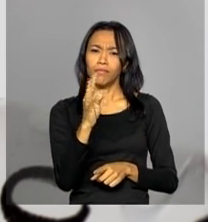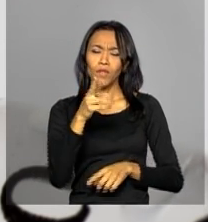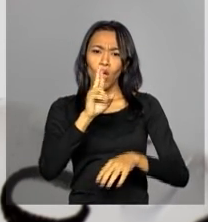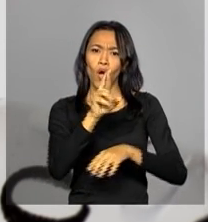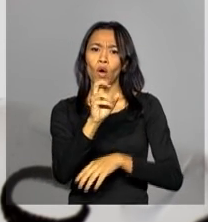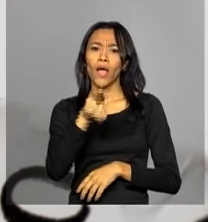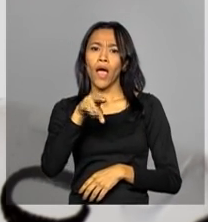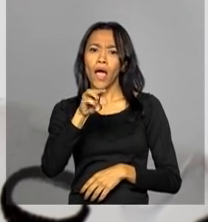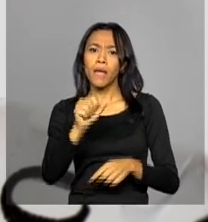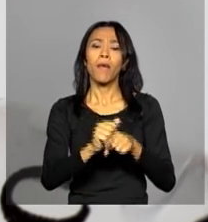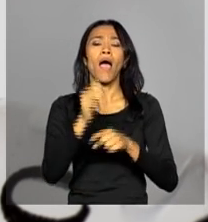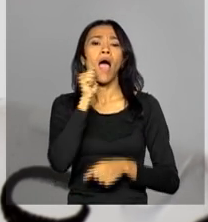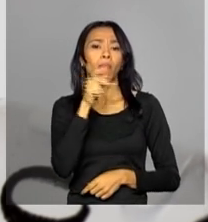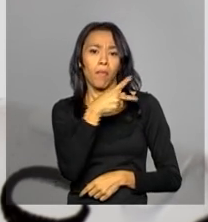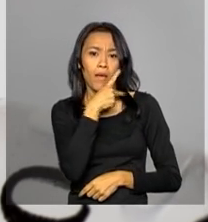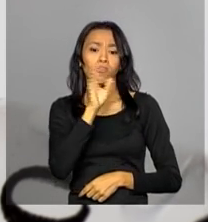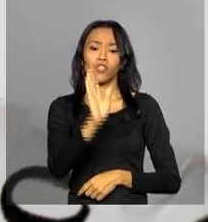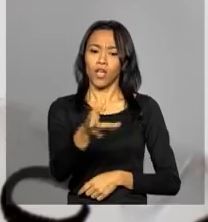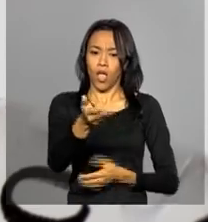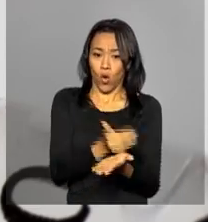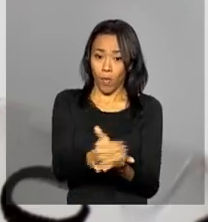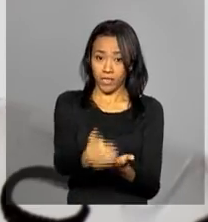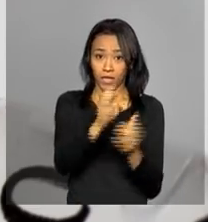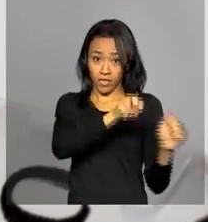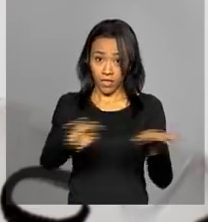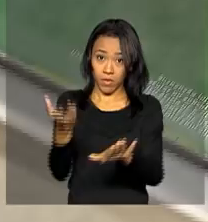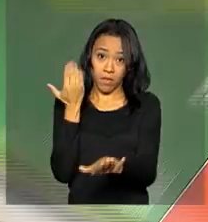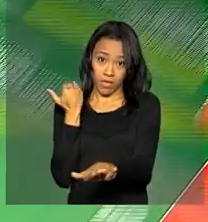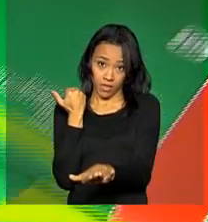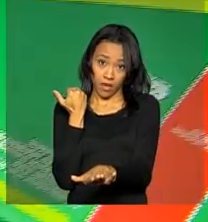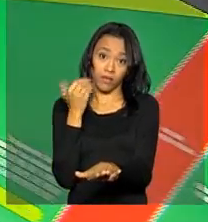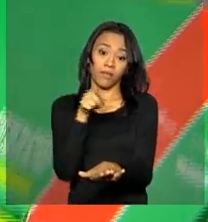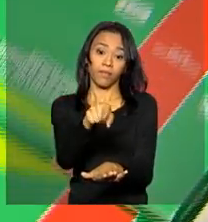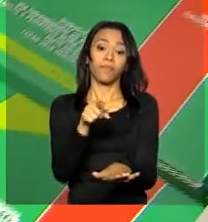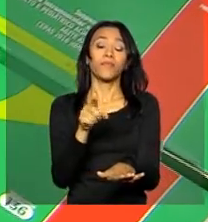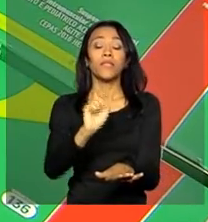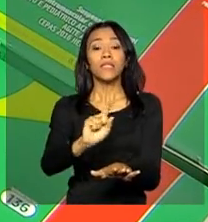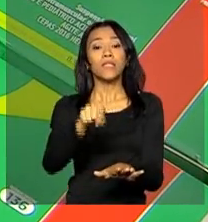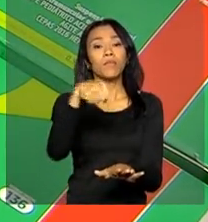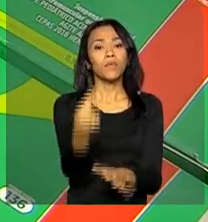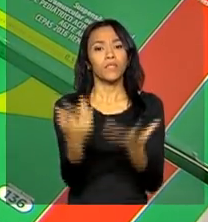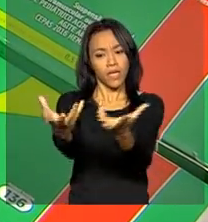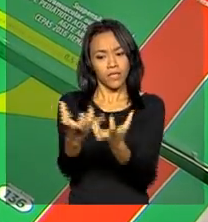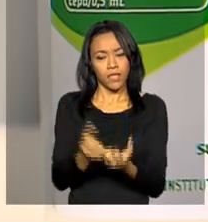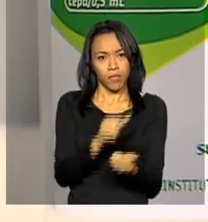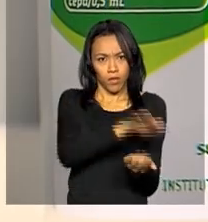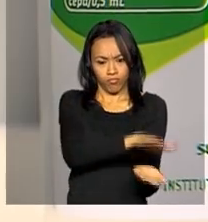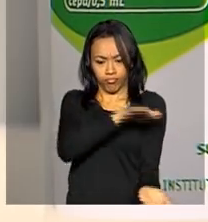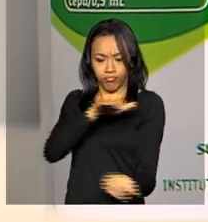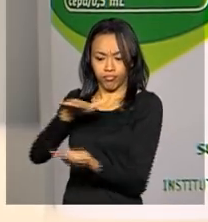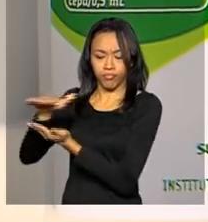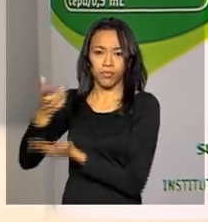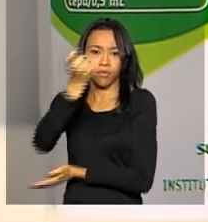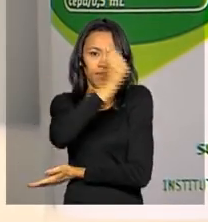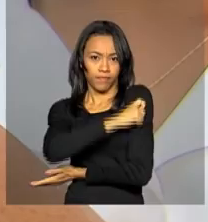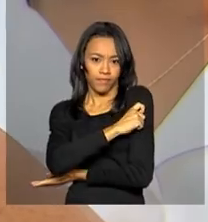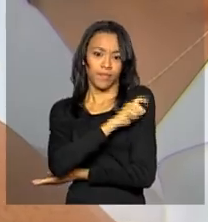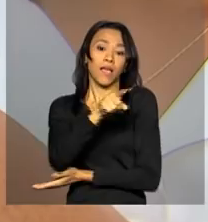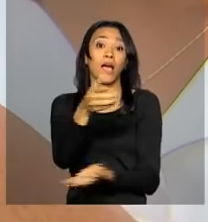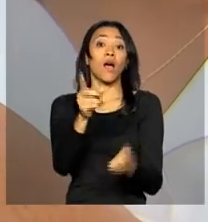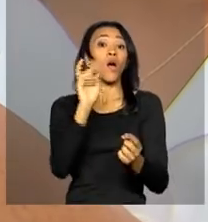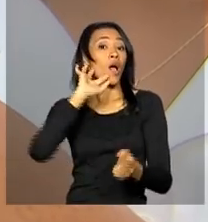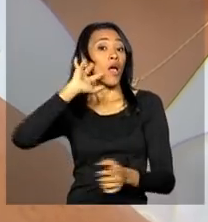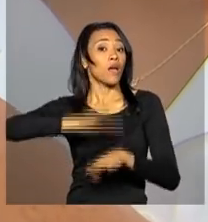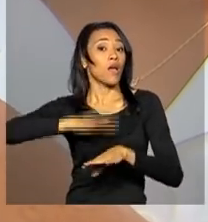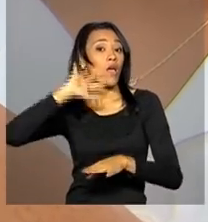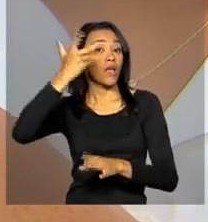e Amapá começaram a campanha na semana passada. A partir do recebimento das doses, a decisão de antecipar